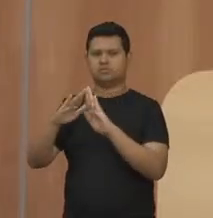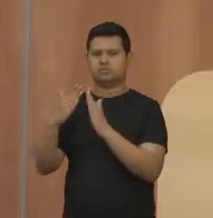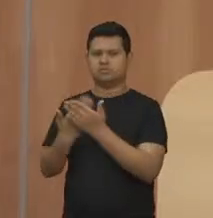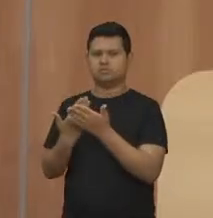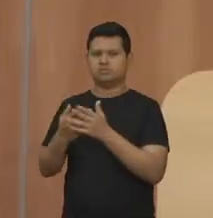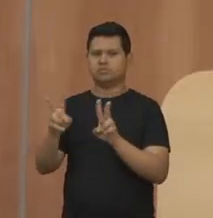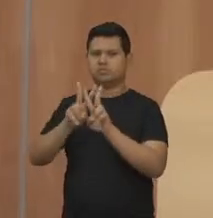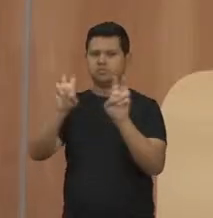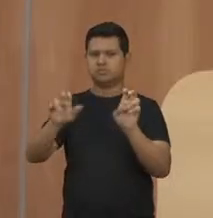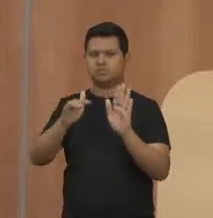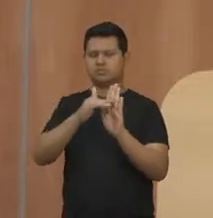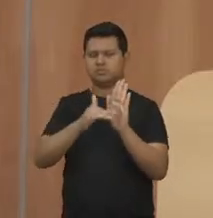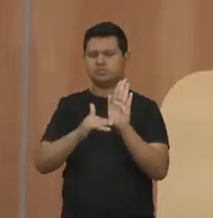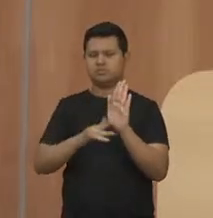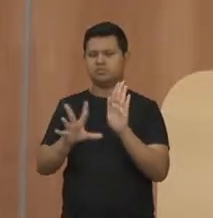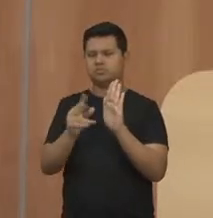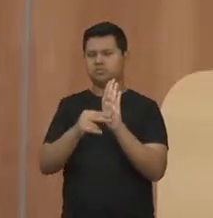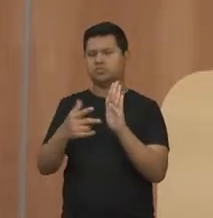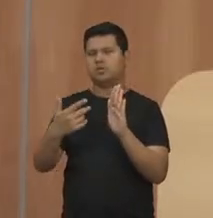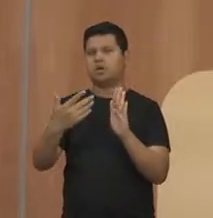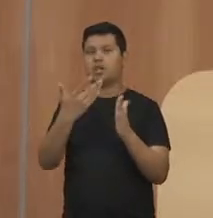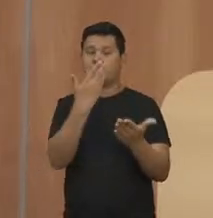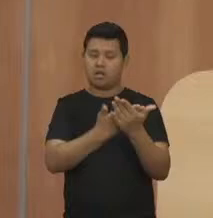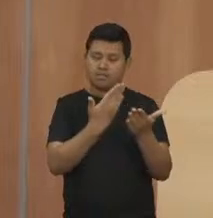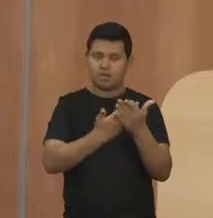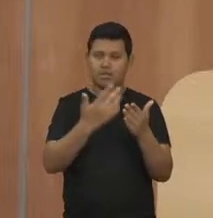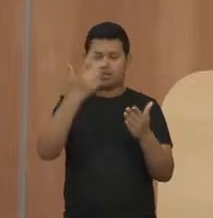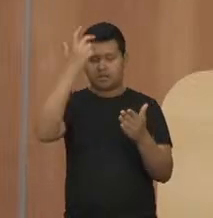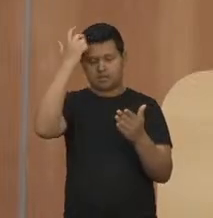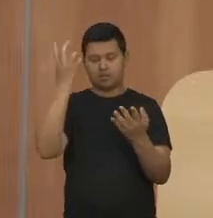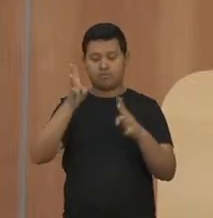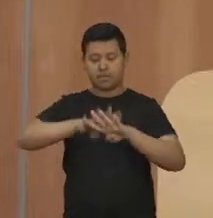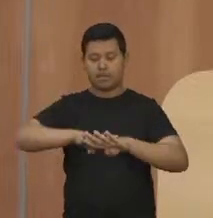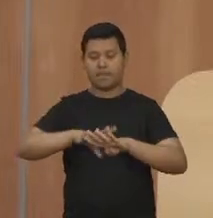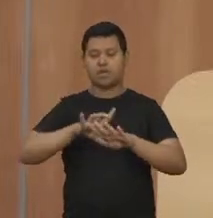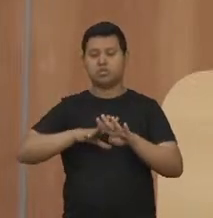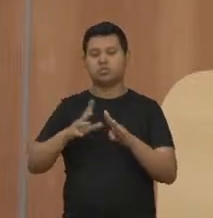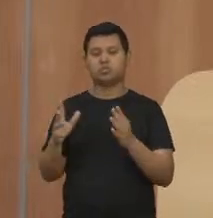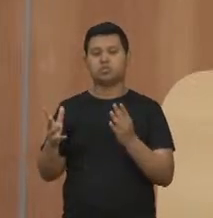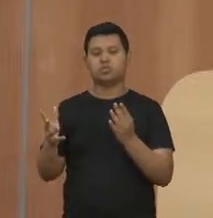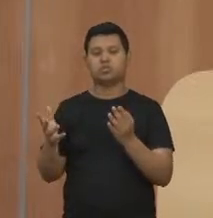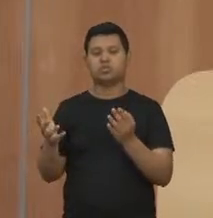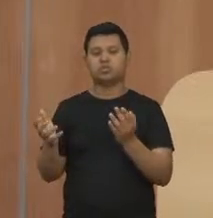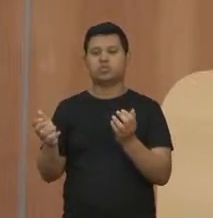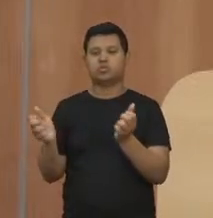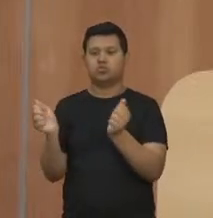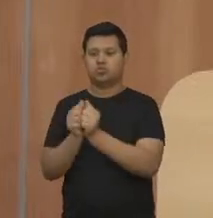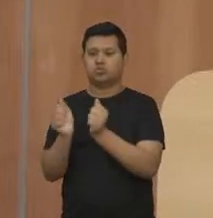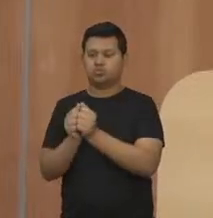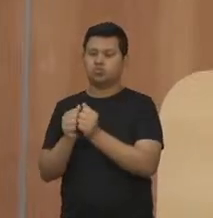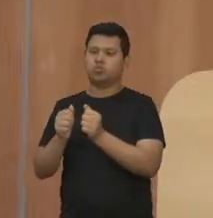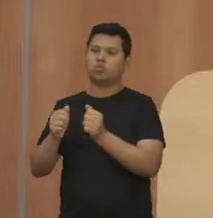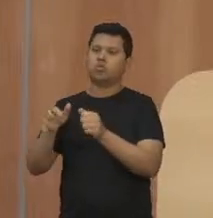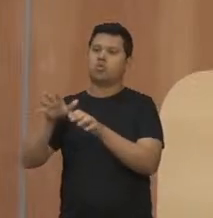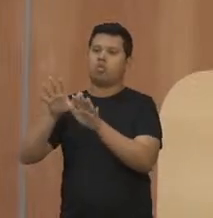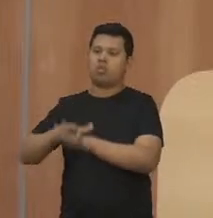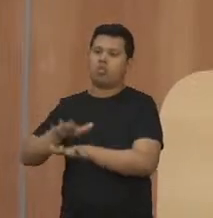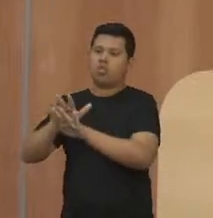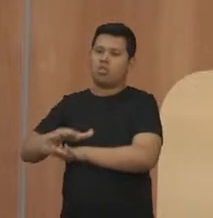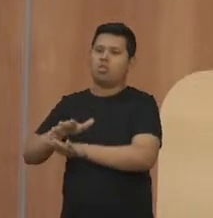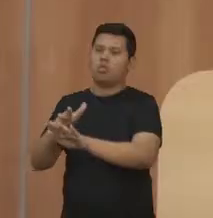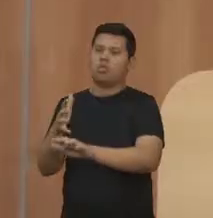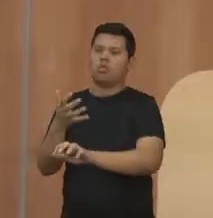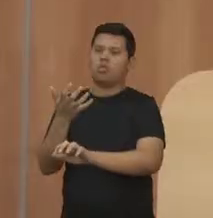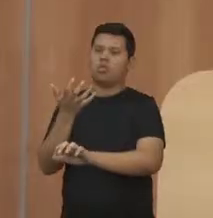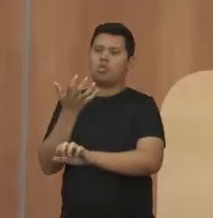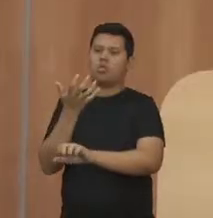É o professor trabalhar matemática juntamente com trânsito. Ele vai ensinar números e estatística. Vai trabalhar geografia, vai falar de